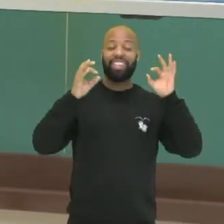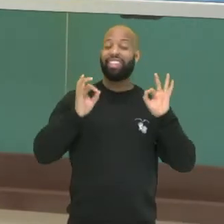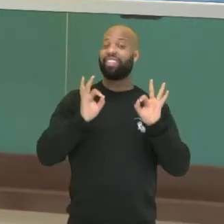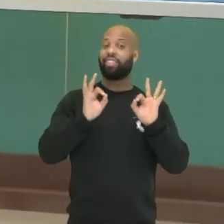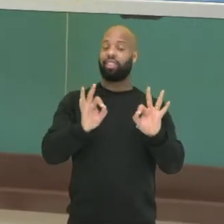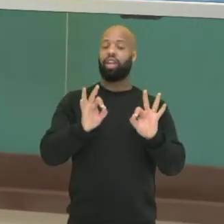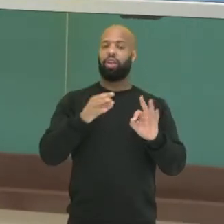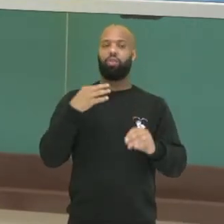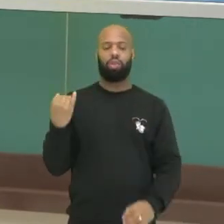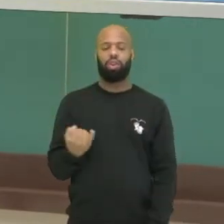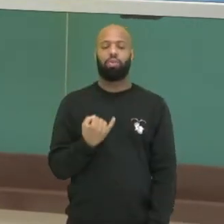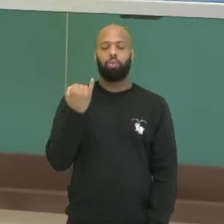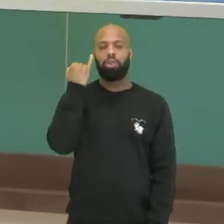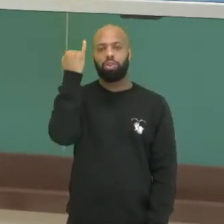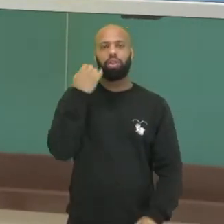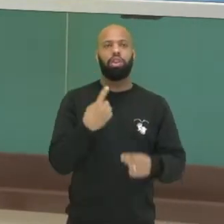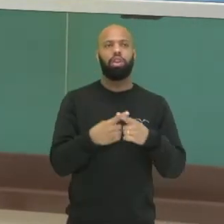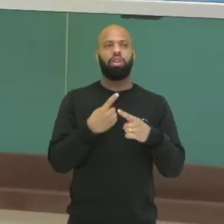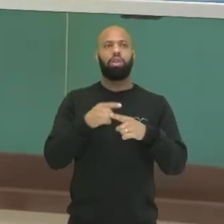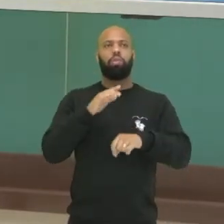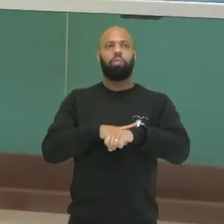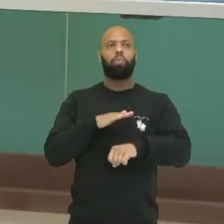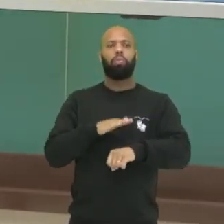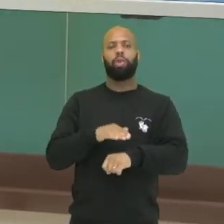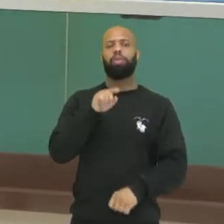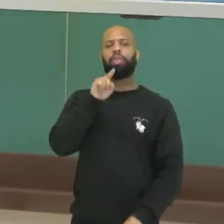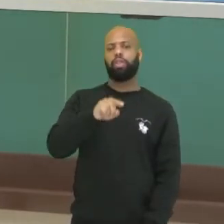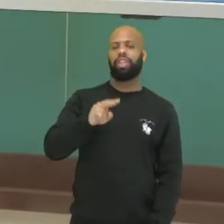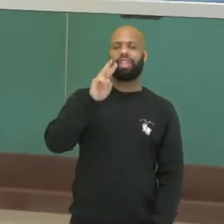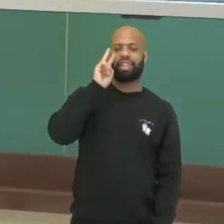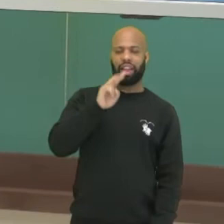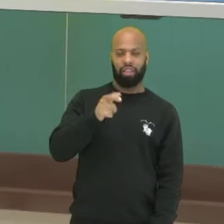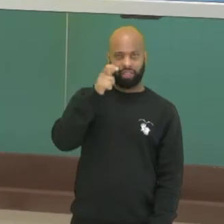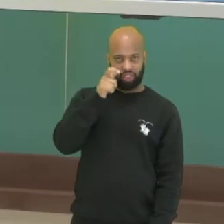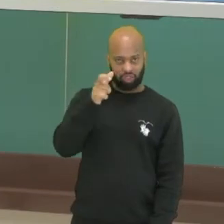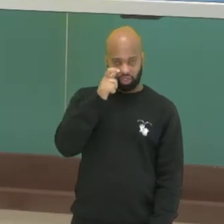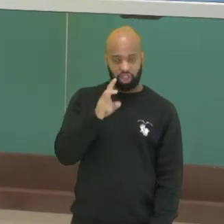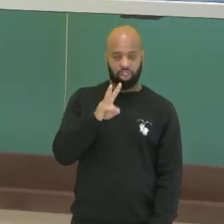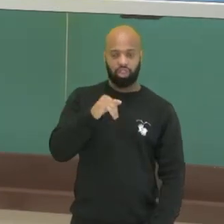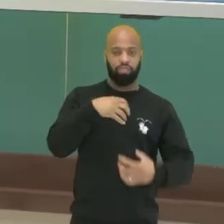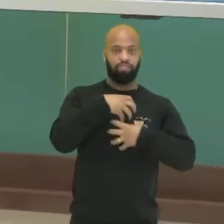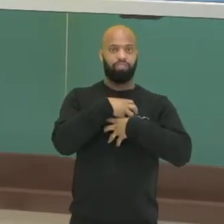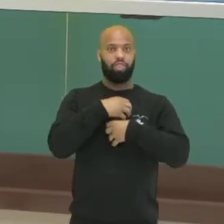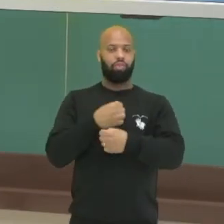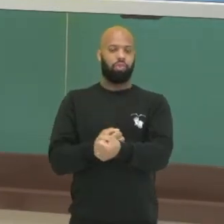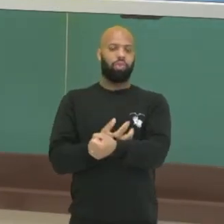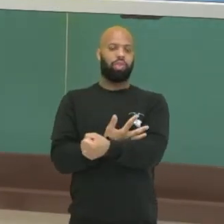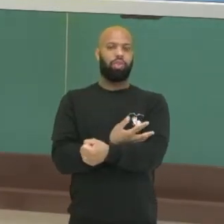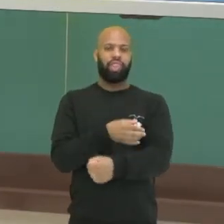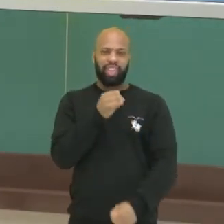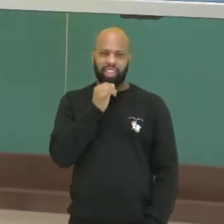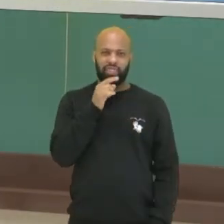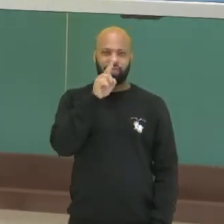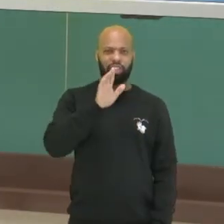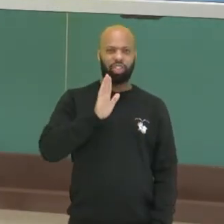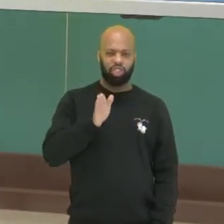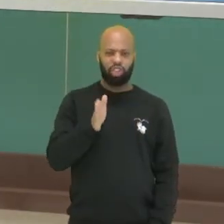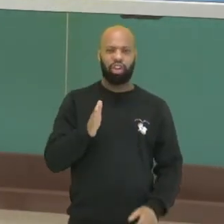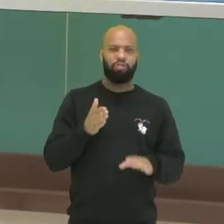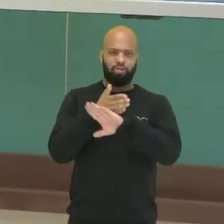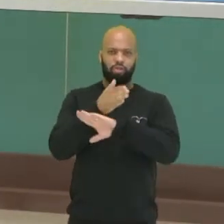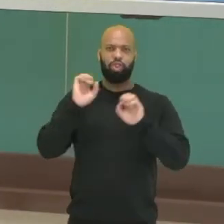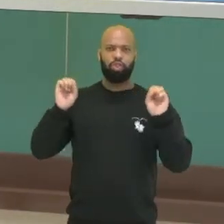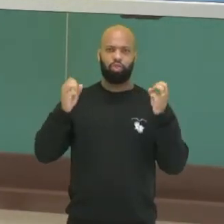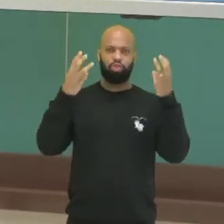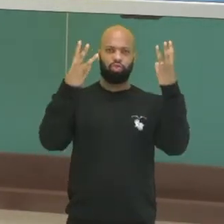os nossos olhos, encanta e mexe com as nossas emoções. Você já foi num show com muitas luzes e muita